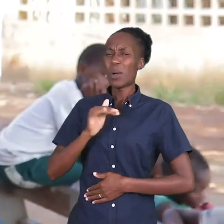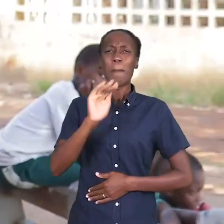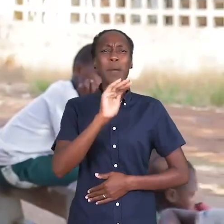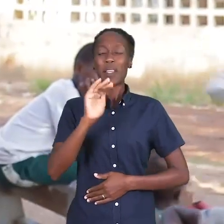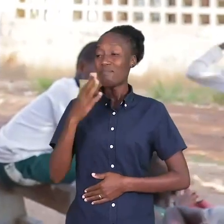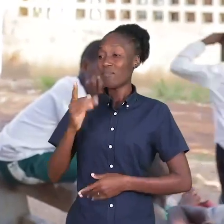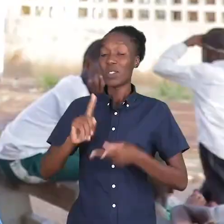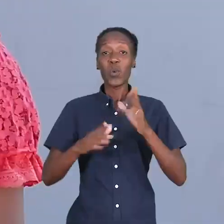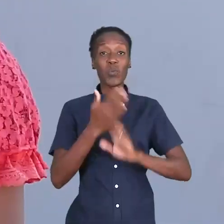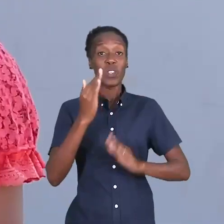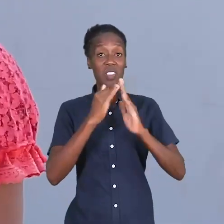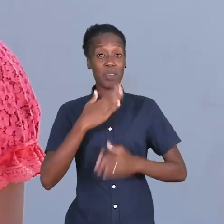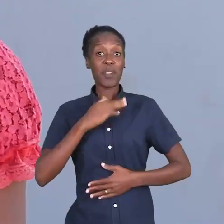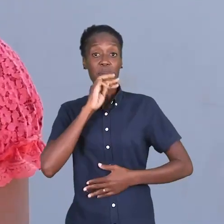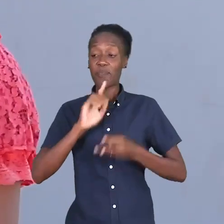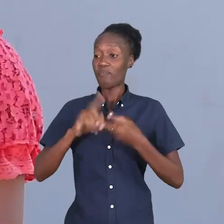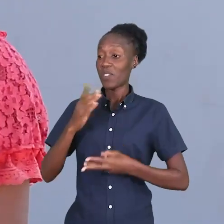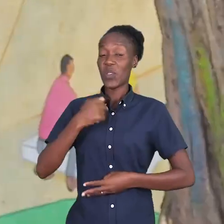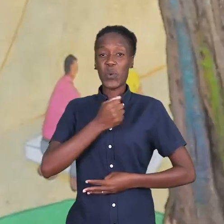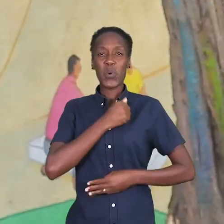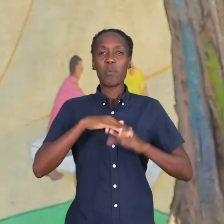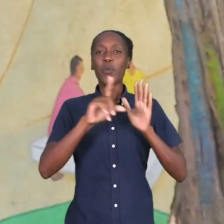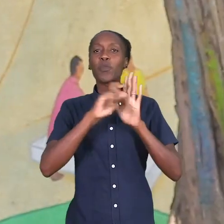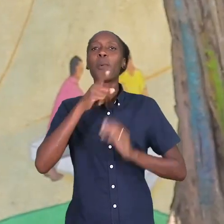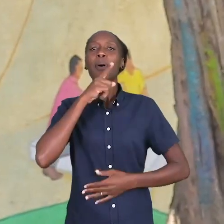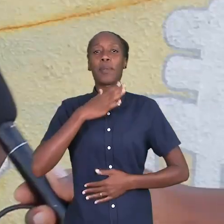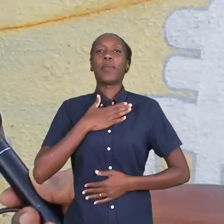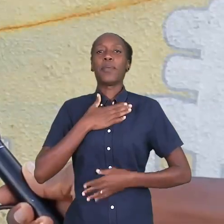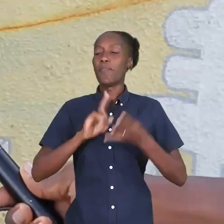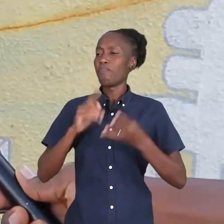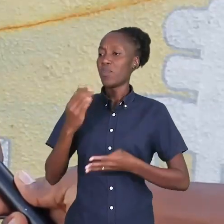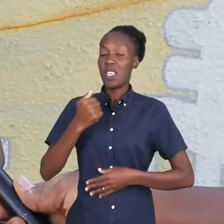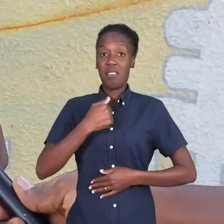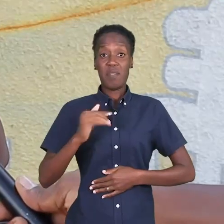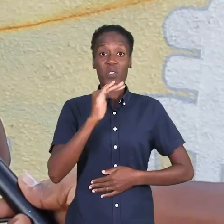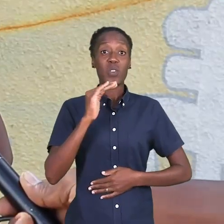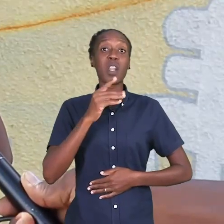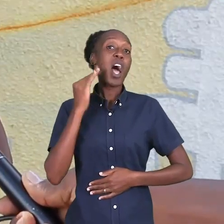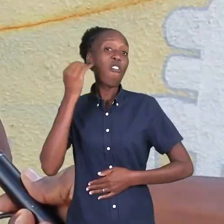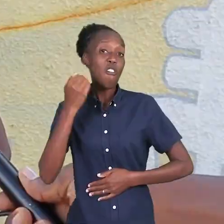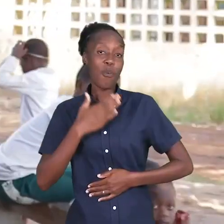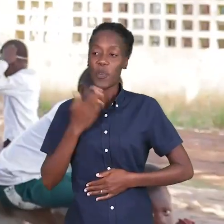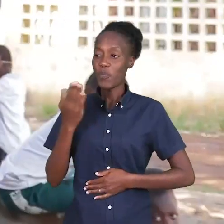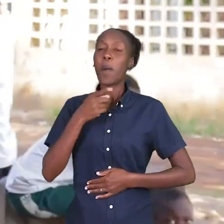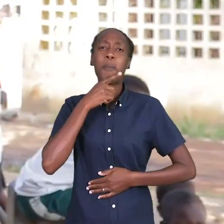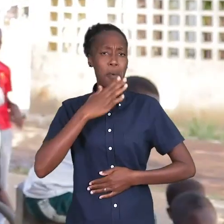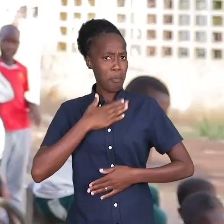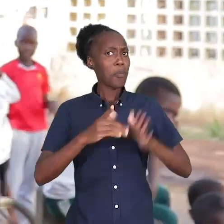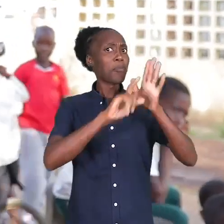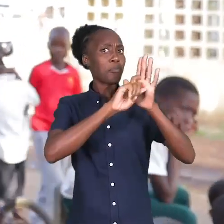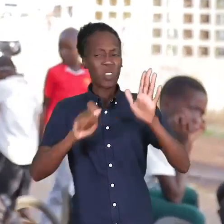Na minha zona? Começando de casa, é minha mãe. Eu me inspiro em meu pai. E na minha zona eu me inspiro na minha avó. Meu